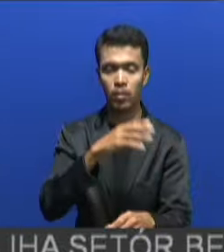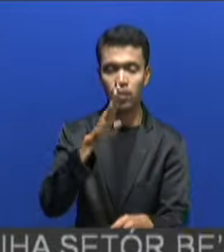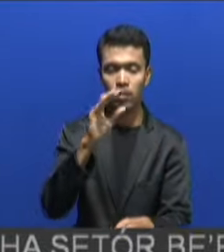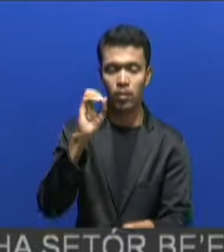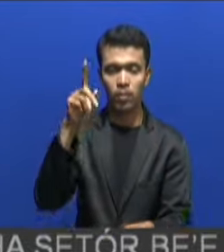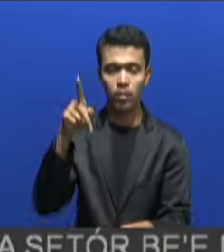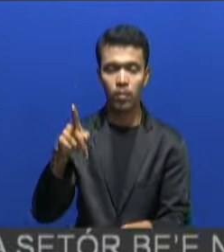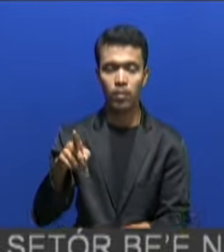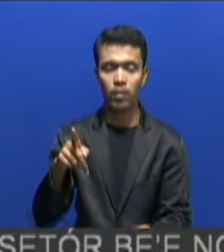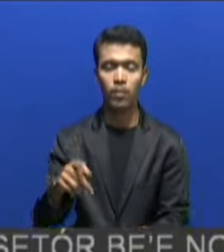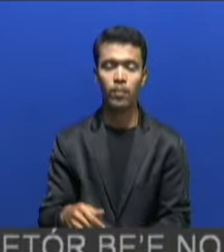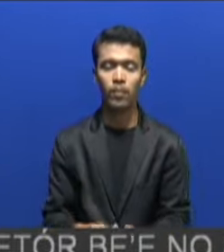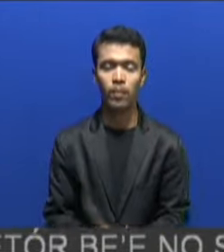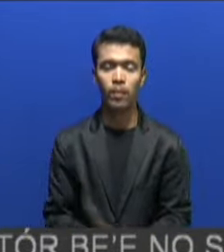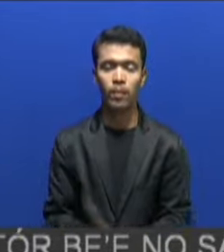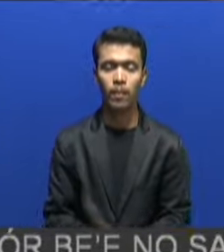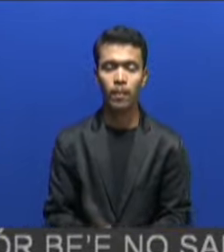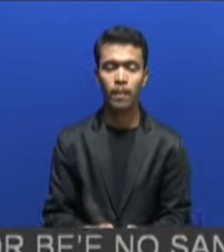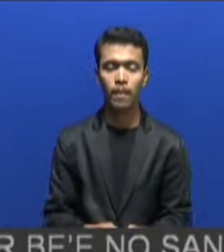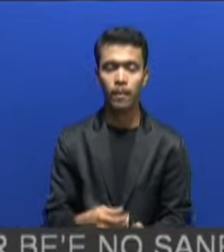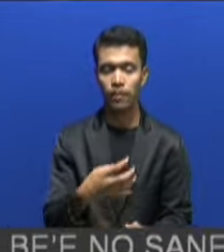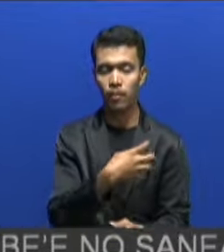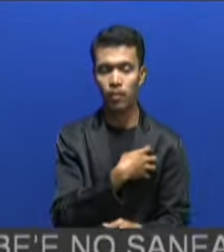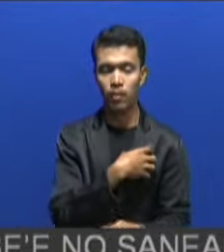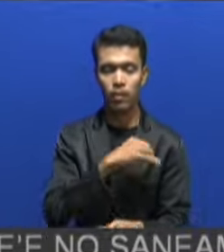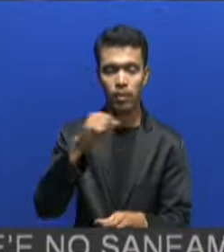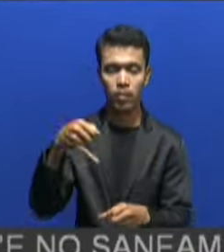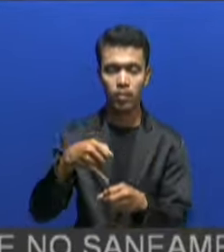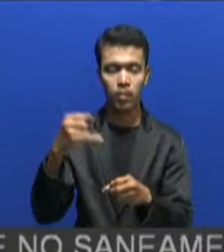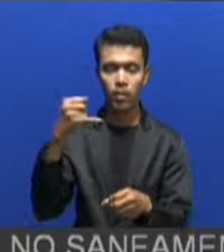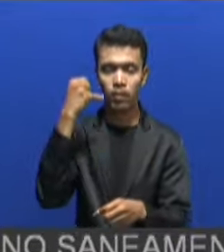polícia, batalhão ordem pública, taxfor inclui